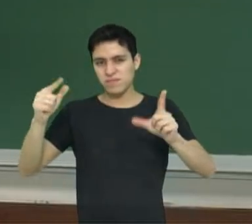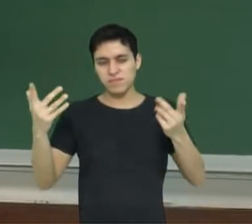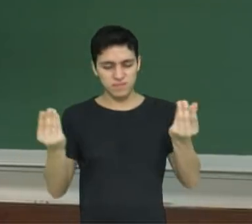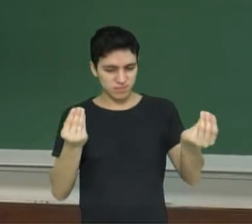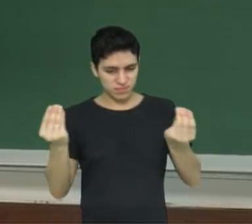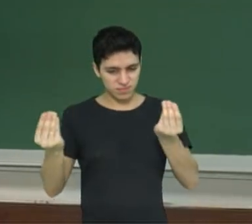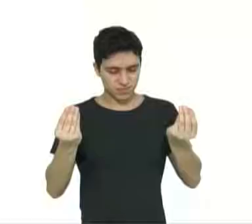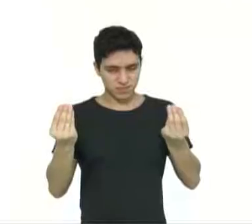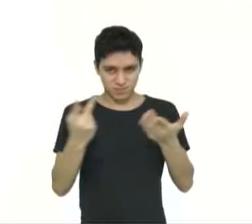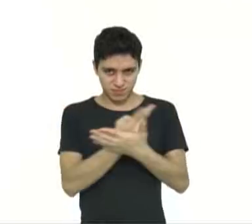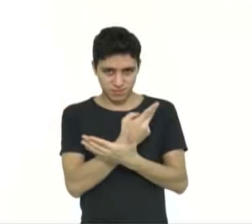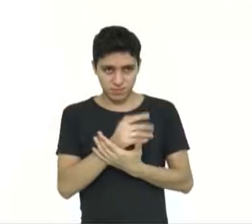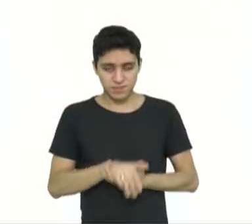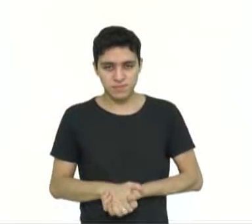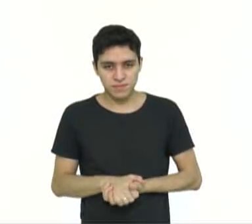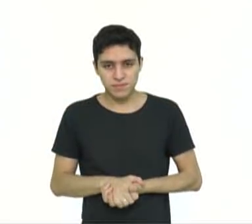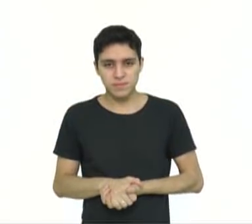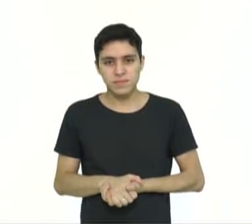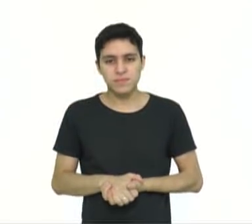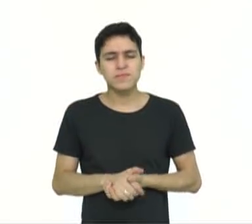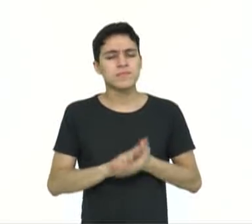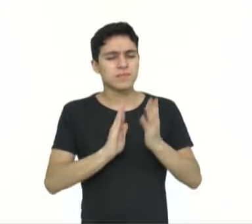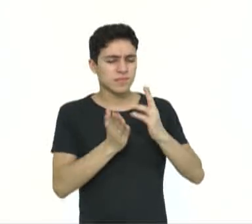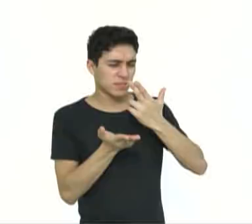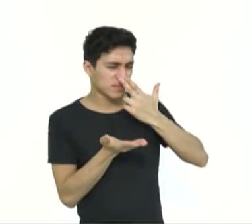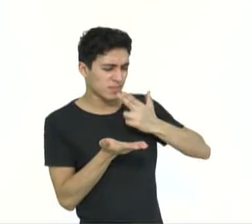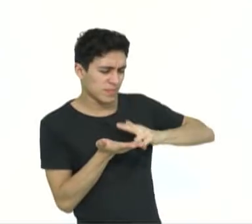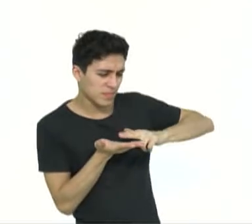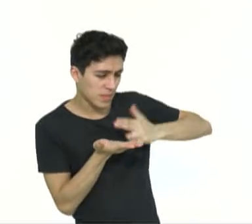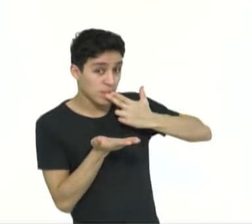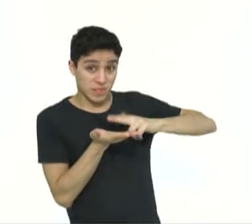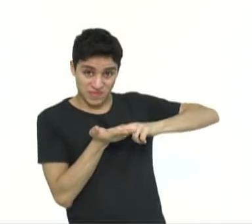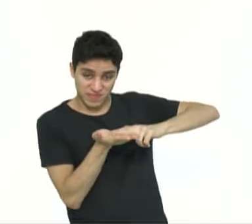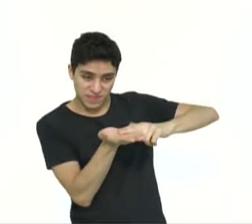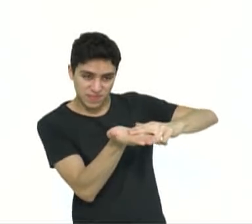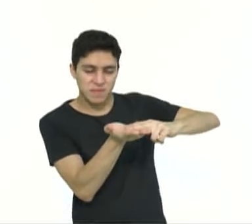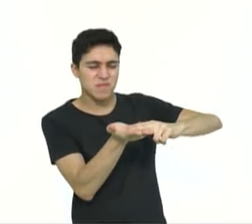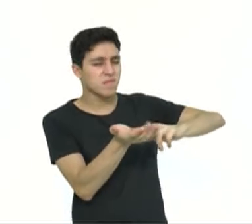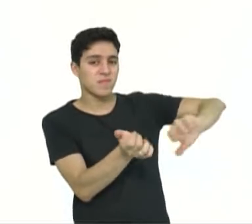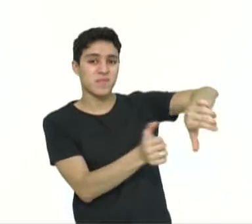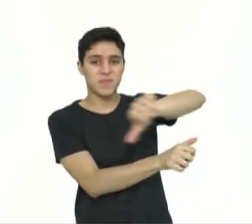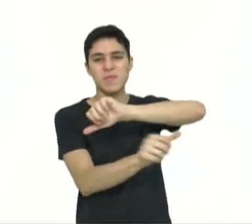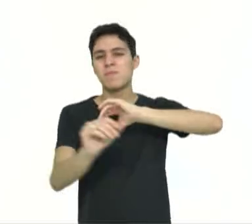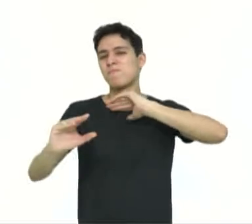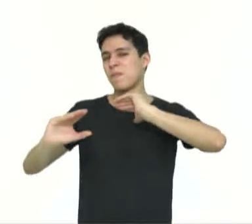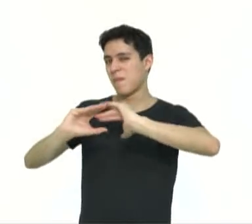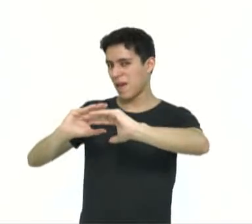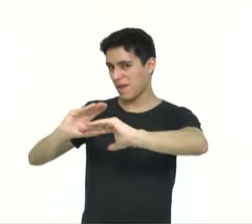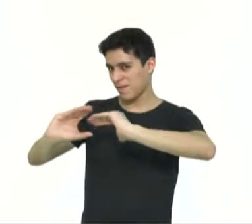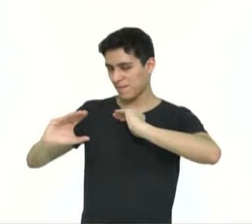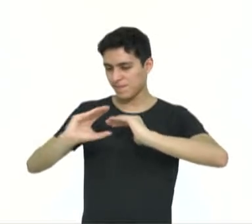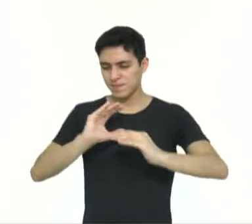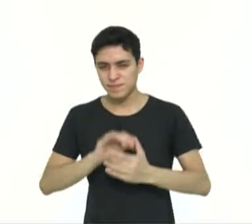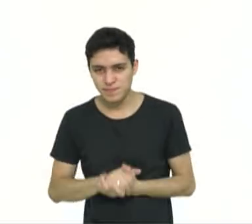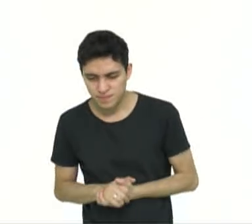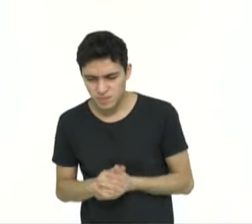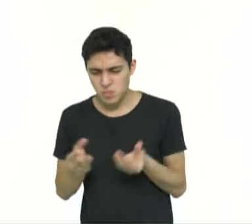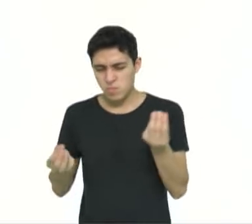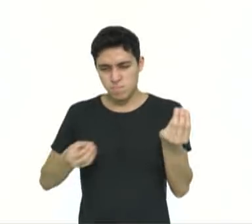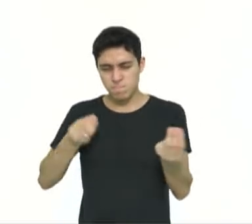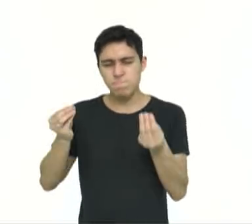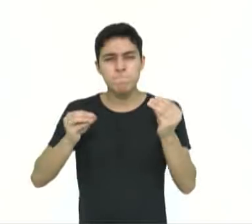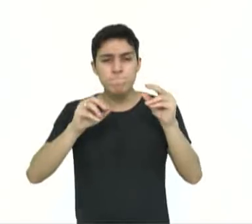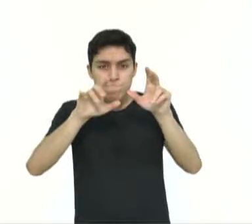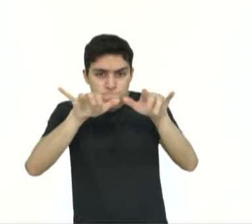qual vivemos. Há tempos, o envio da carta do leitor mudou para o e-mail, correio eletrônico. A leitura pela